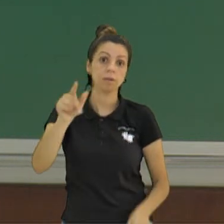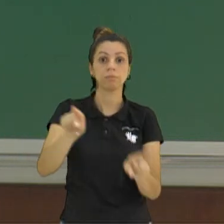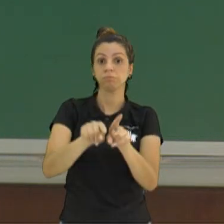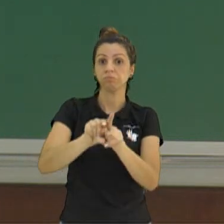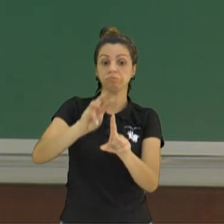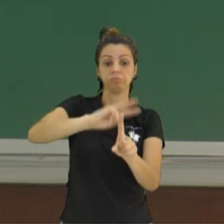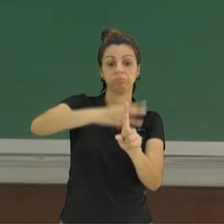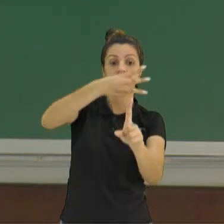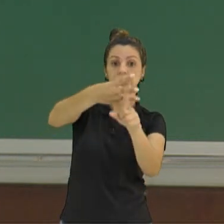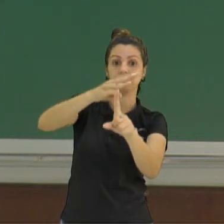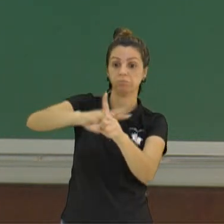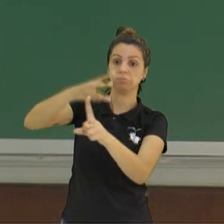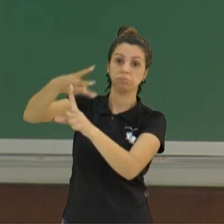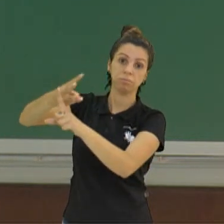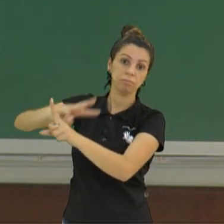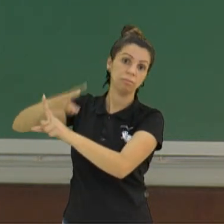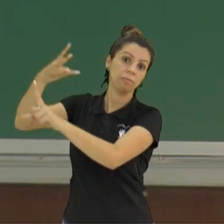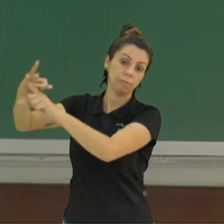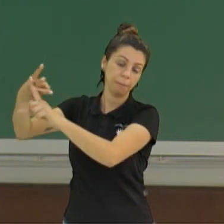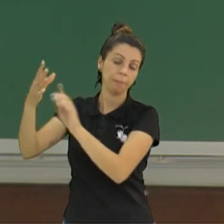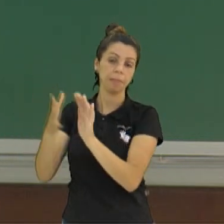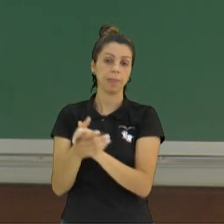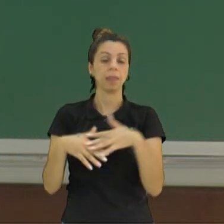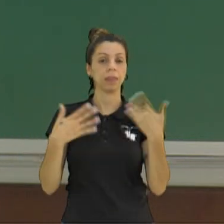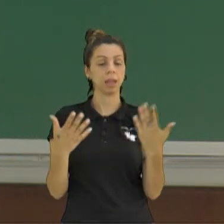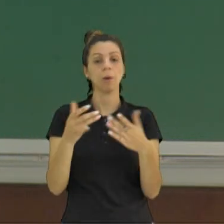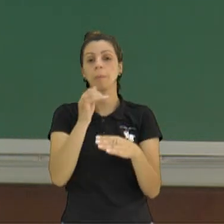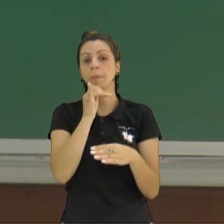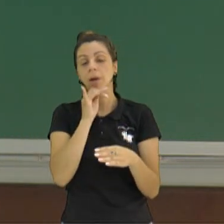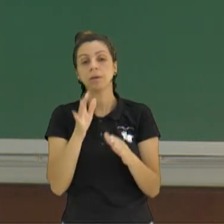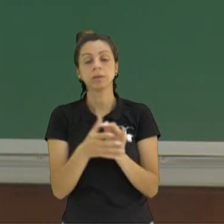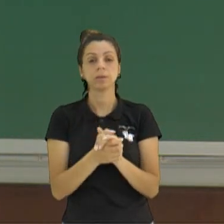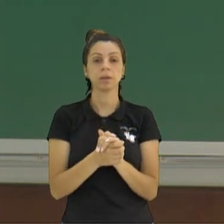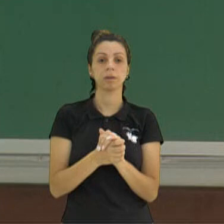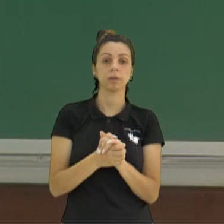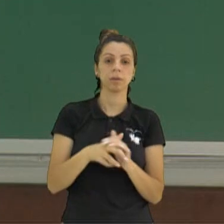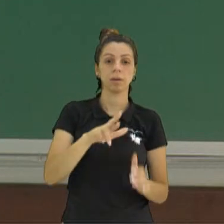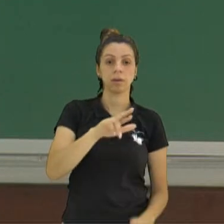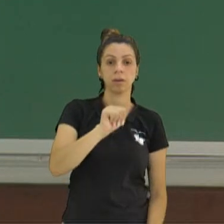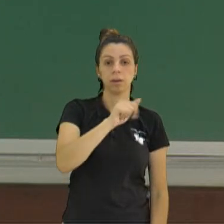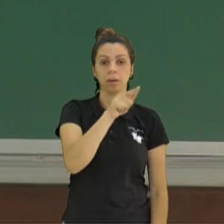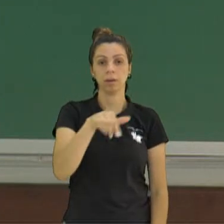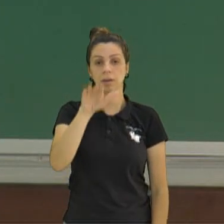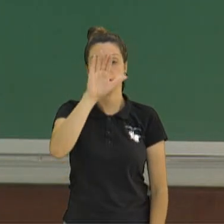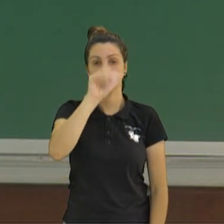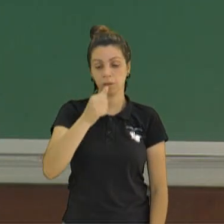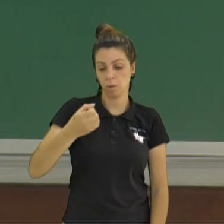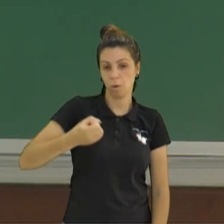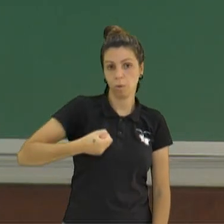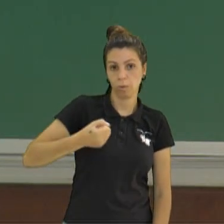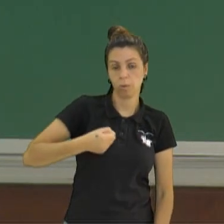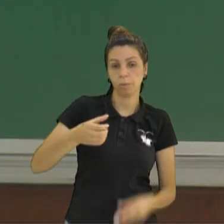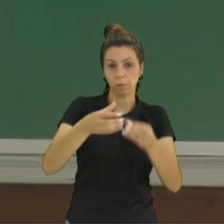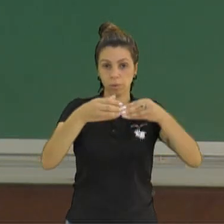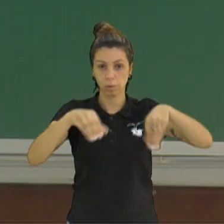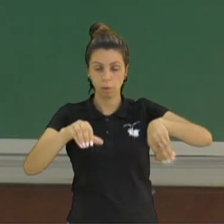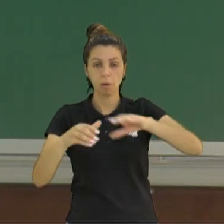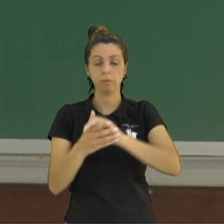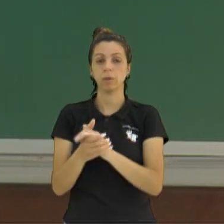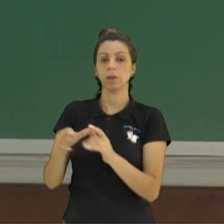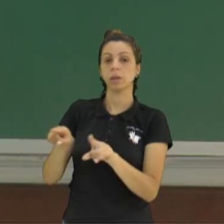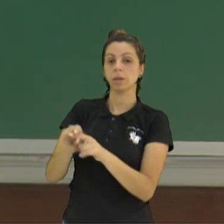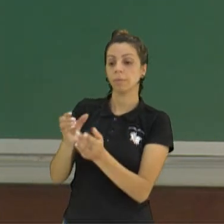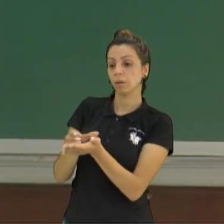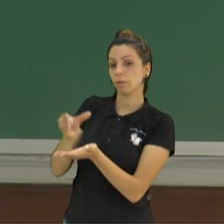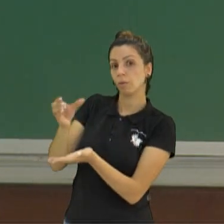também. Se eu escrever a razão entre o número de ovos e o número de xícaras de farinha de trigo, repare que essa razão permanece constante à